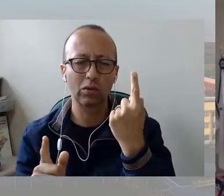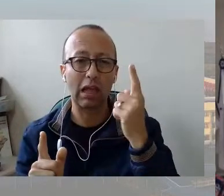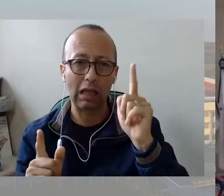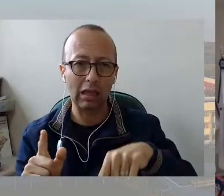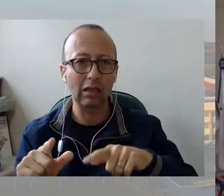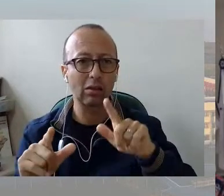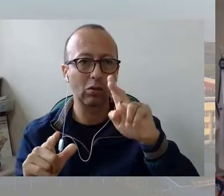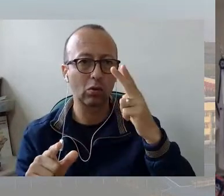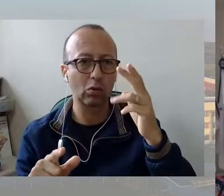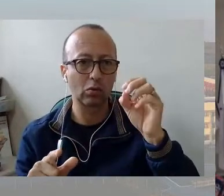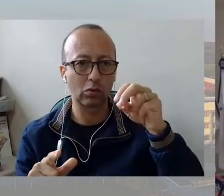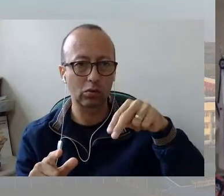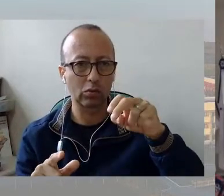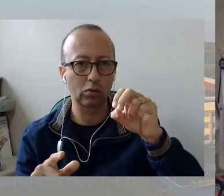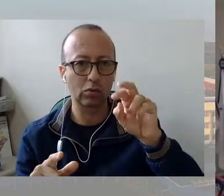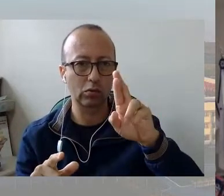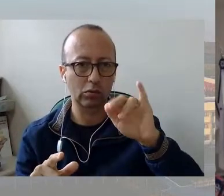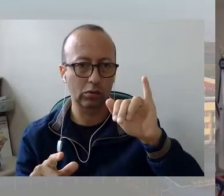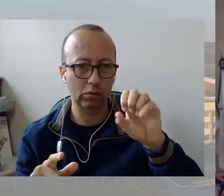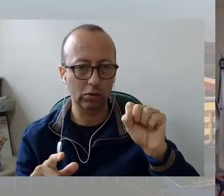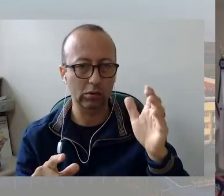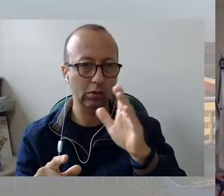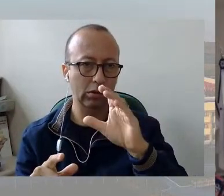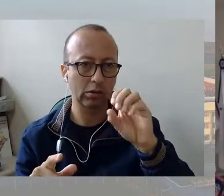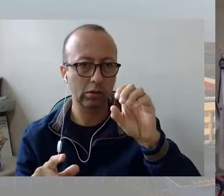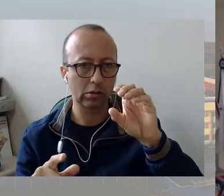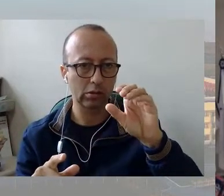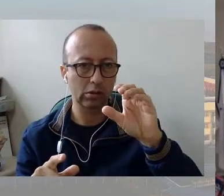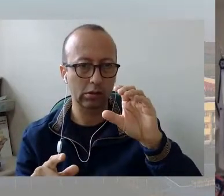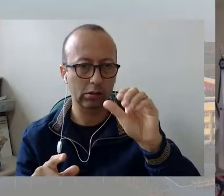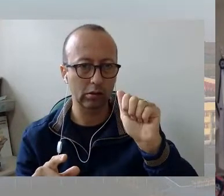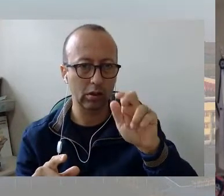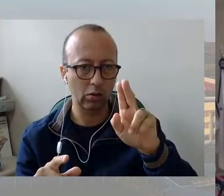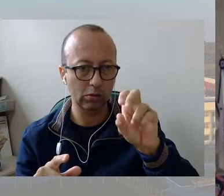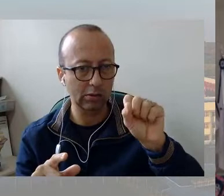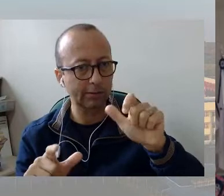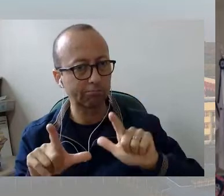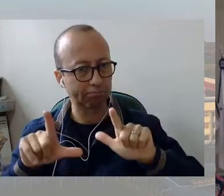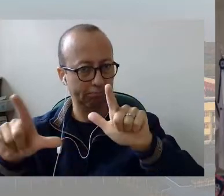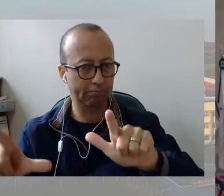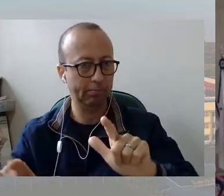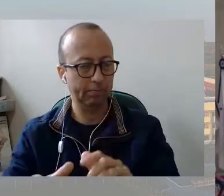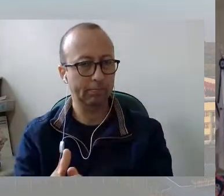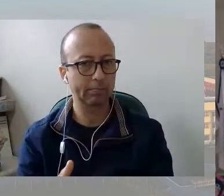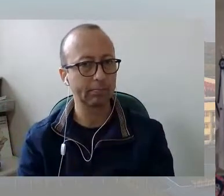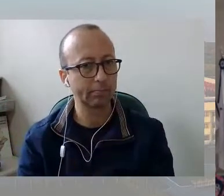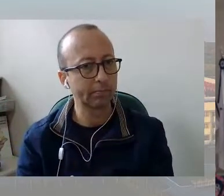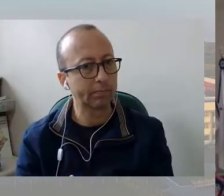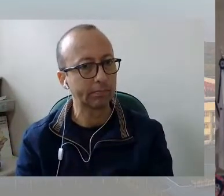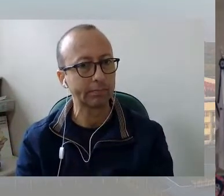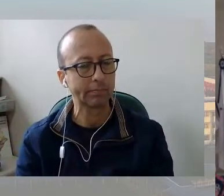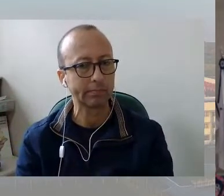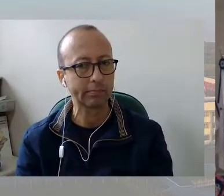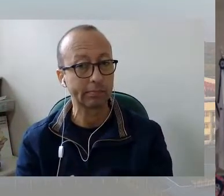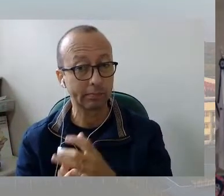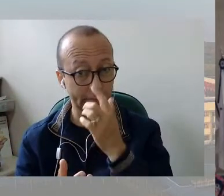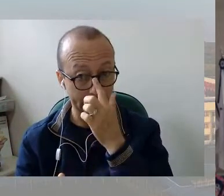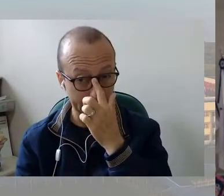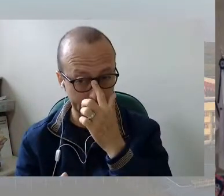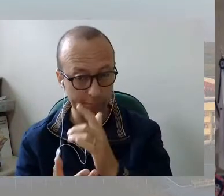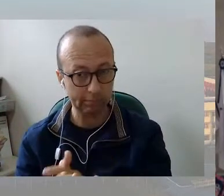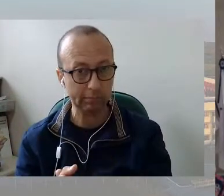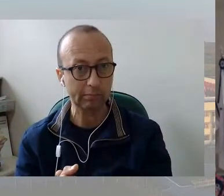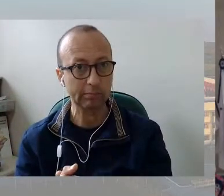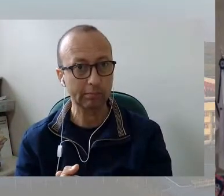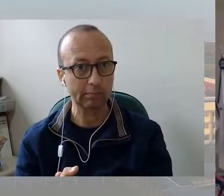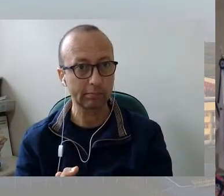causa. Fala-se na carta que a gestão precisa ampliar o debate sobre as precariedades enfrentadas em relação à assistência estudantil, como se